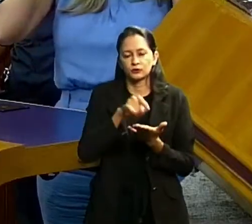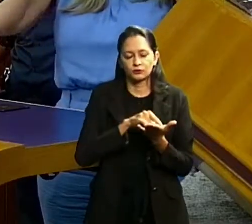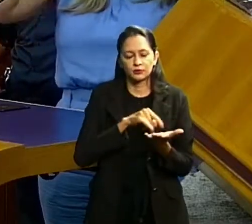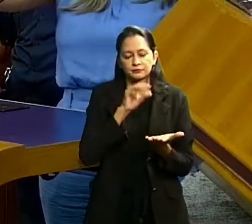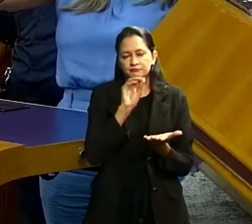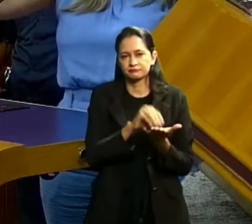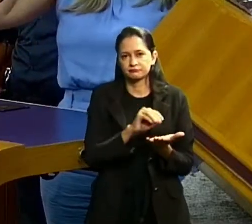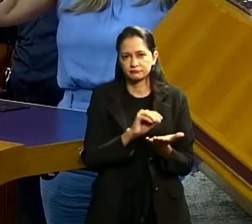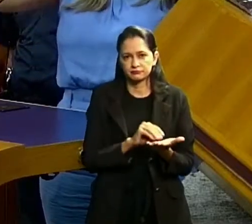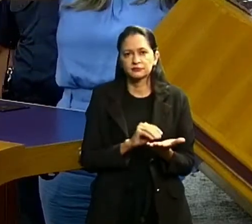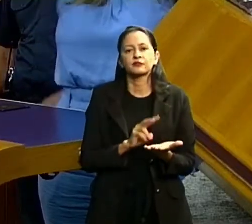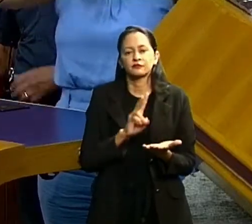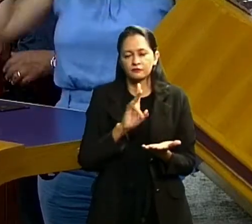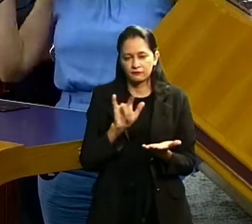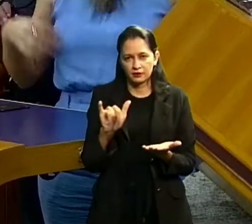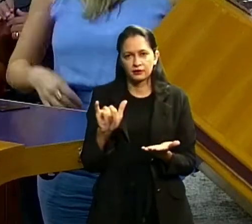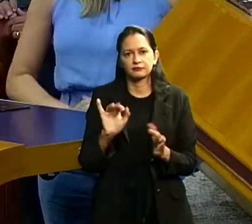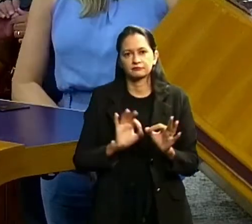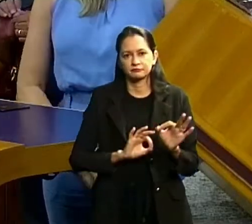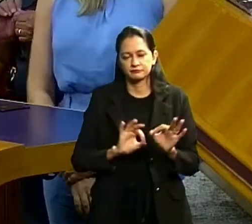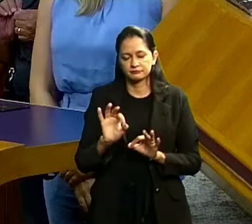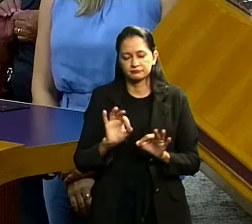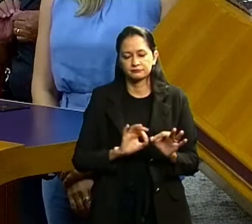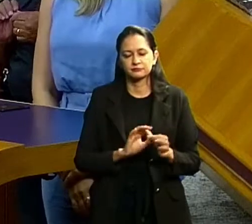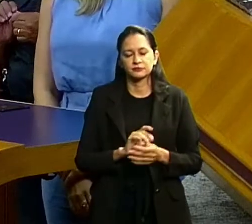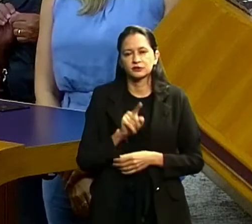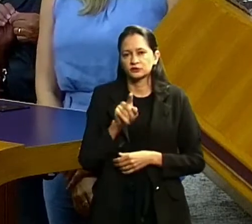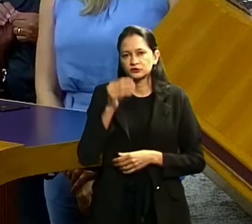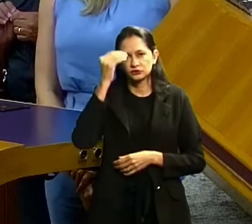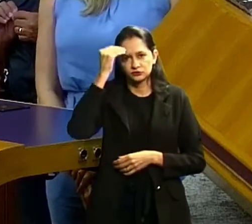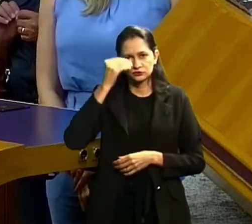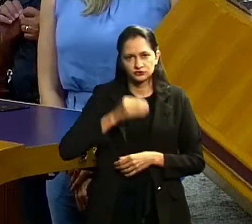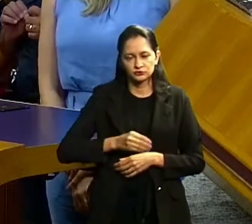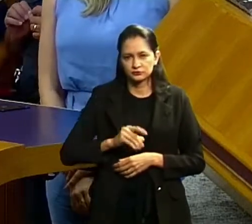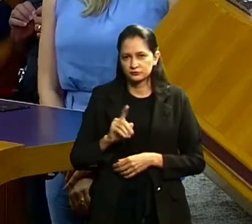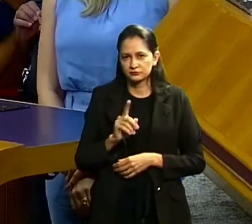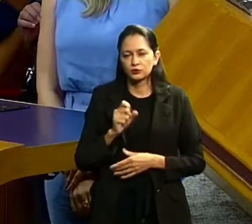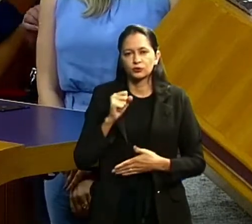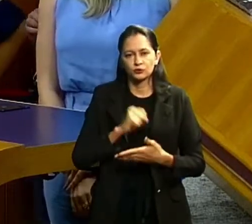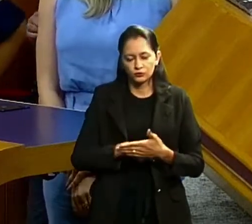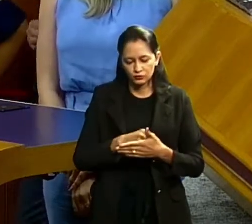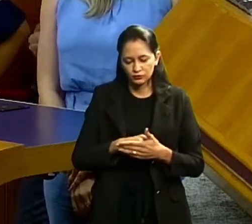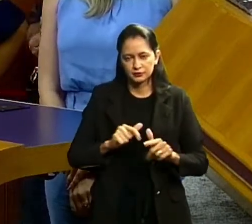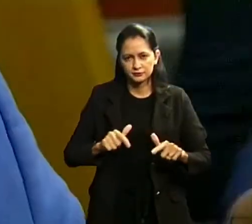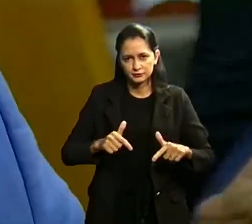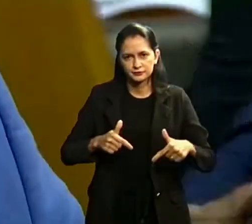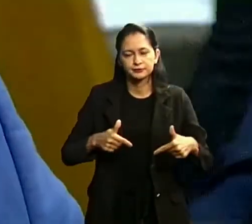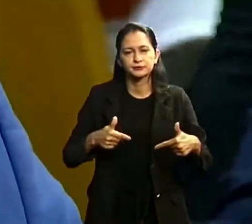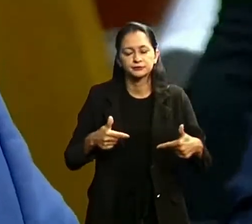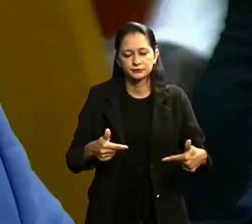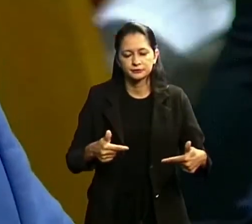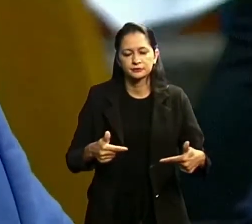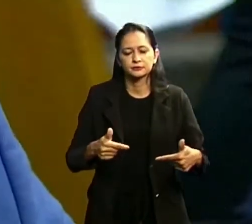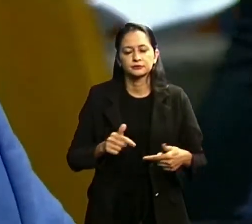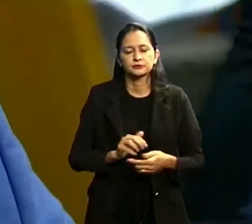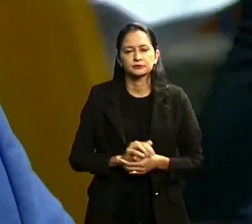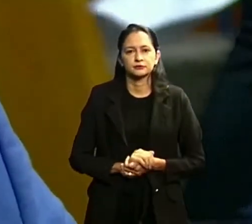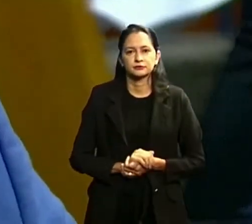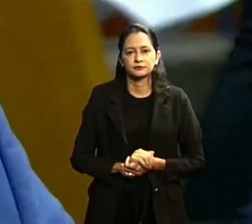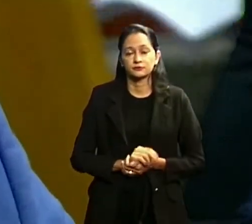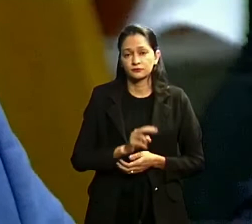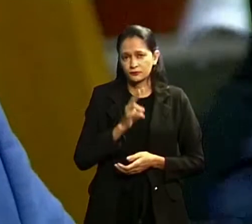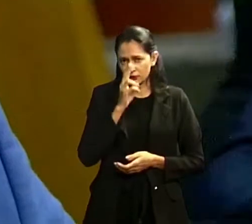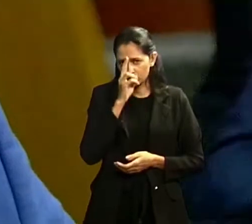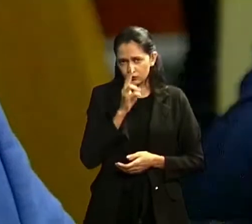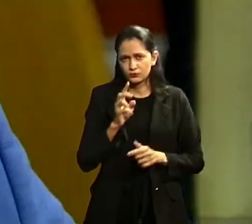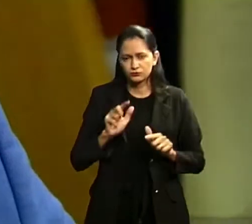da Câmara Municipal será feito. Não desista da sua luta, continue sendo a guerreira